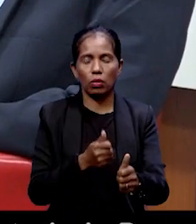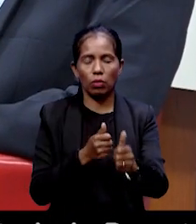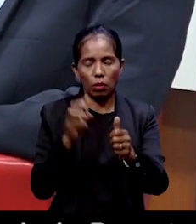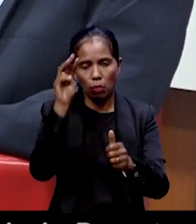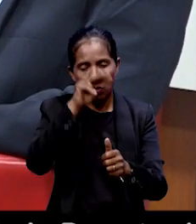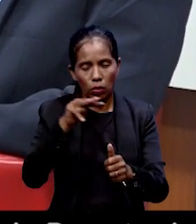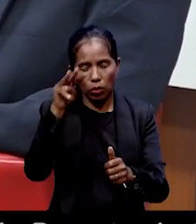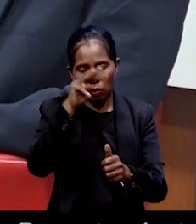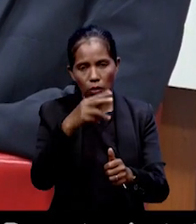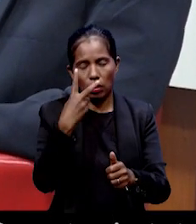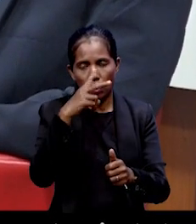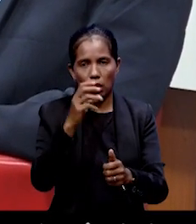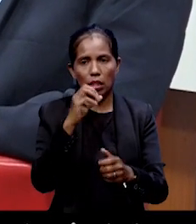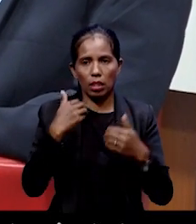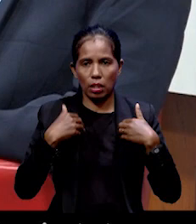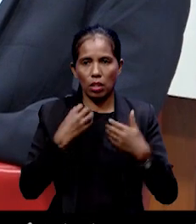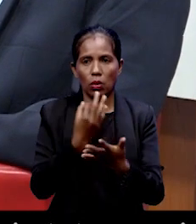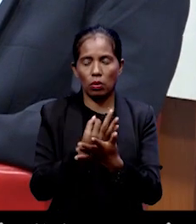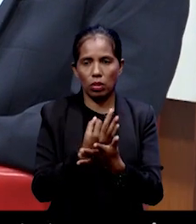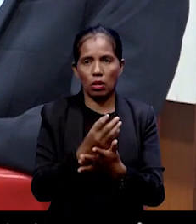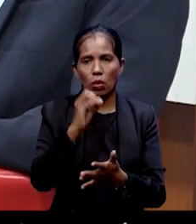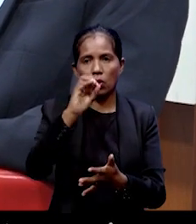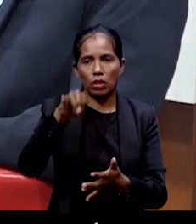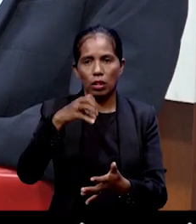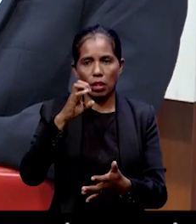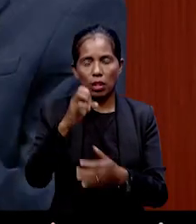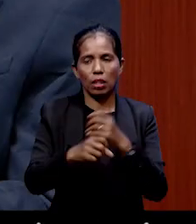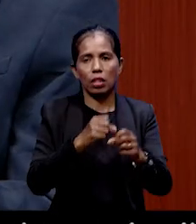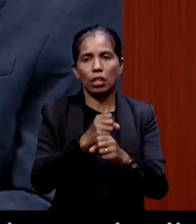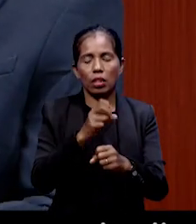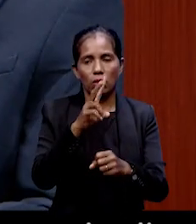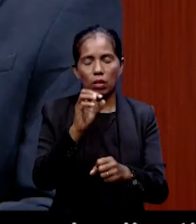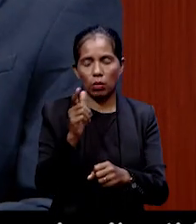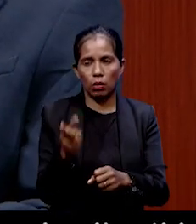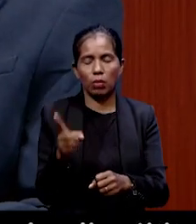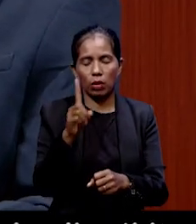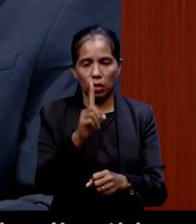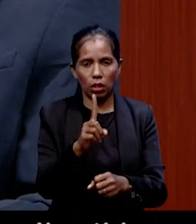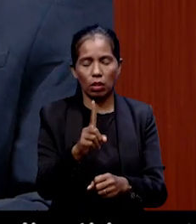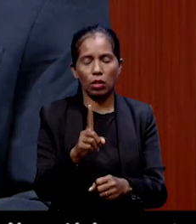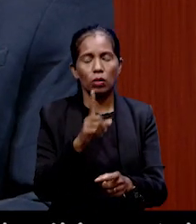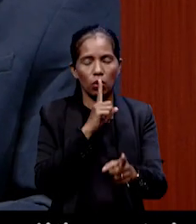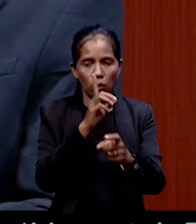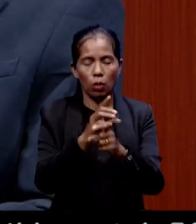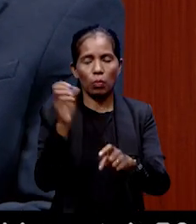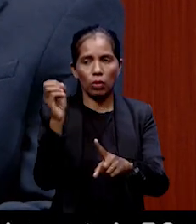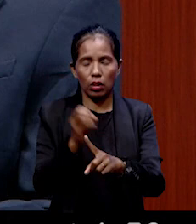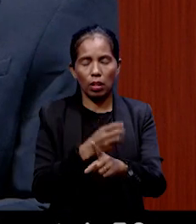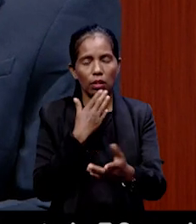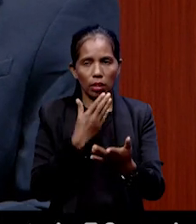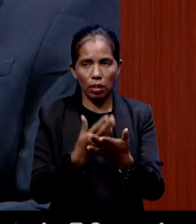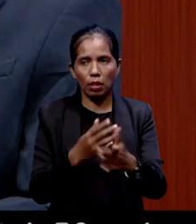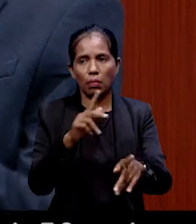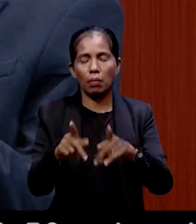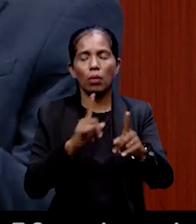monitorização durante né, e orçamento geral Estado tinan rihun rua rua nulu resinida, ne belolos sai oportunidade dia ba povo